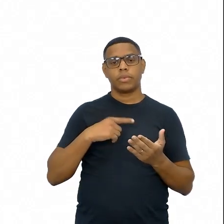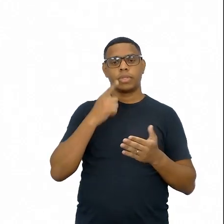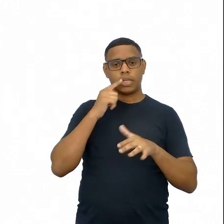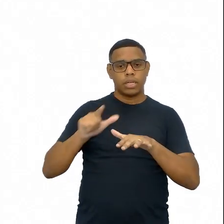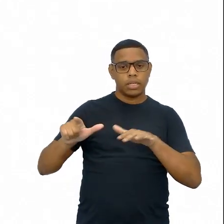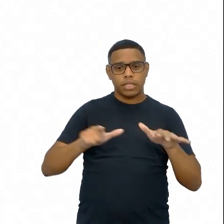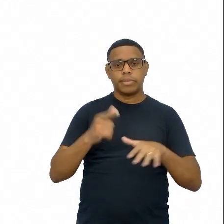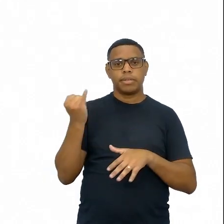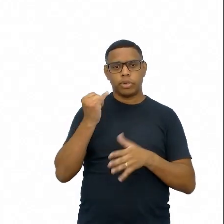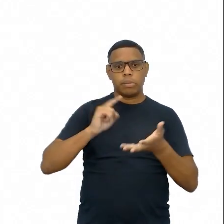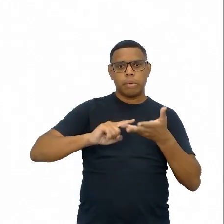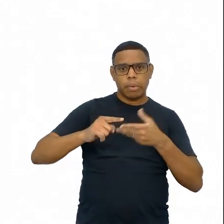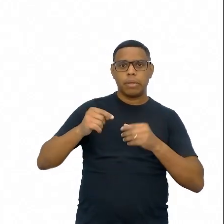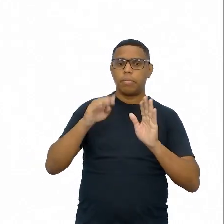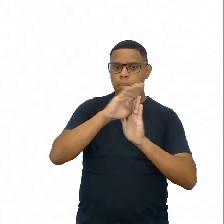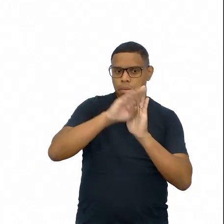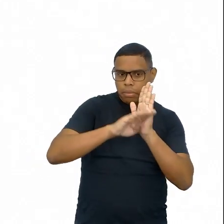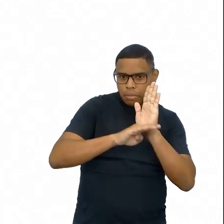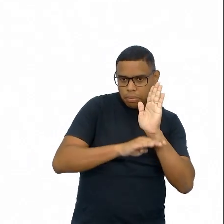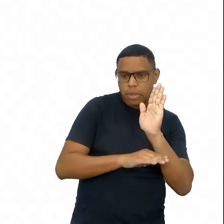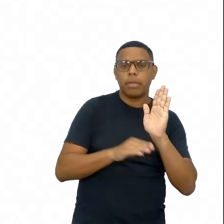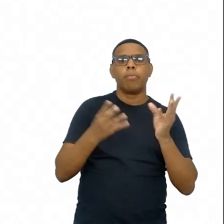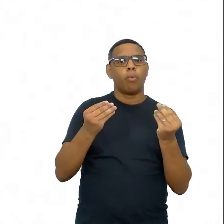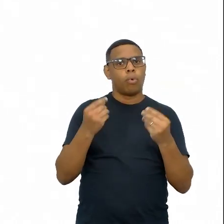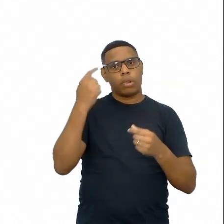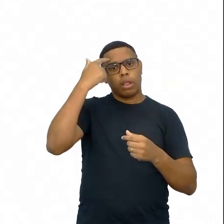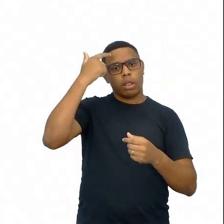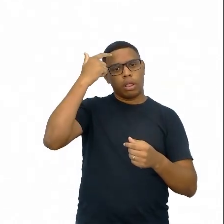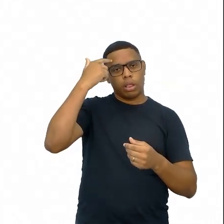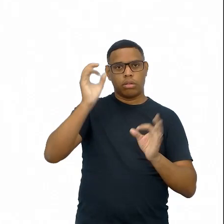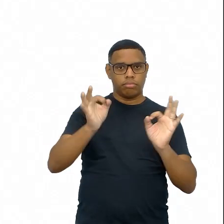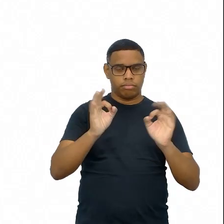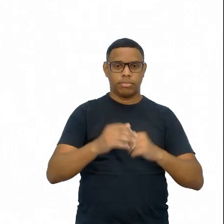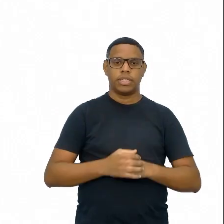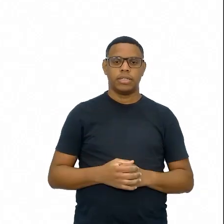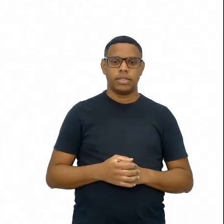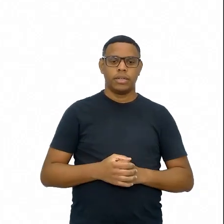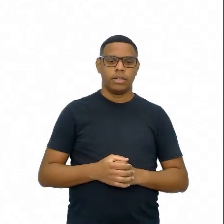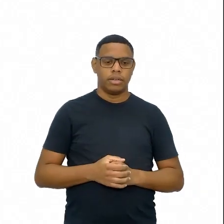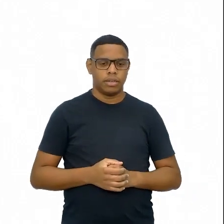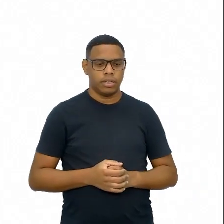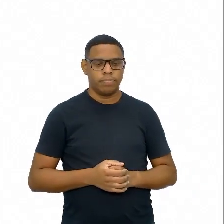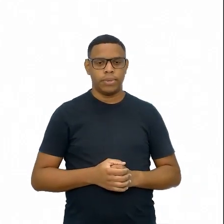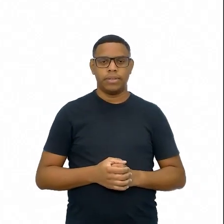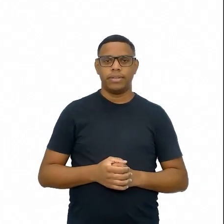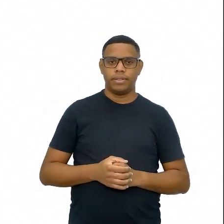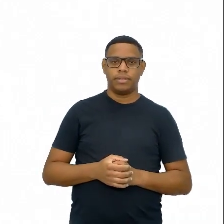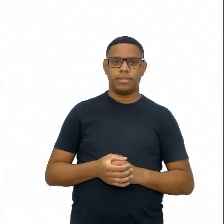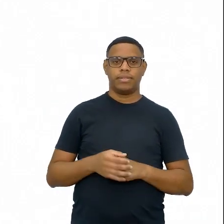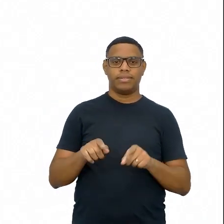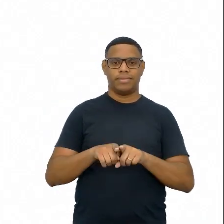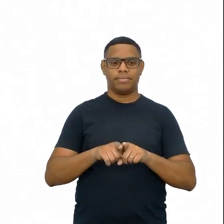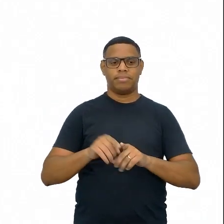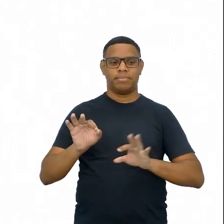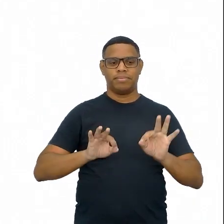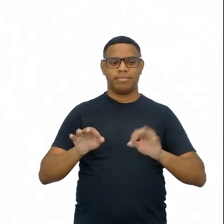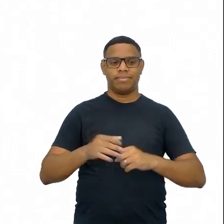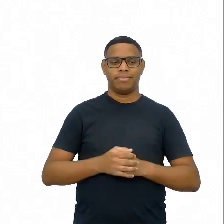bastante importante, a gente tem muita coisa para se pensar, não é mesmo? E planejar.